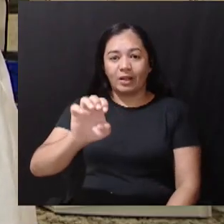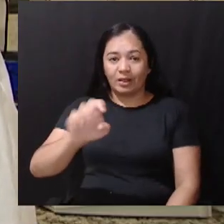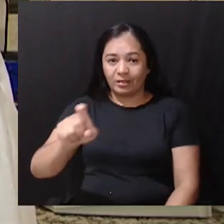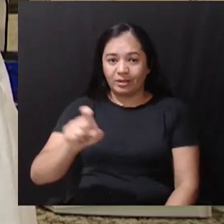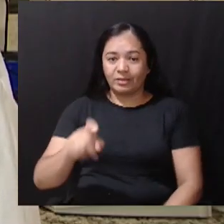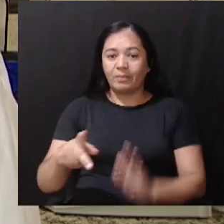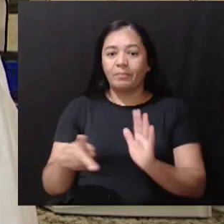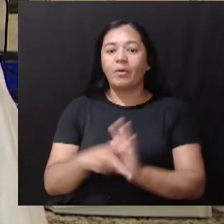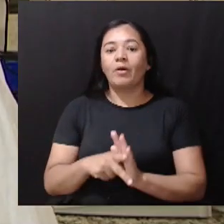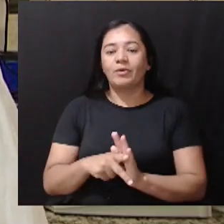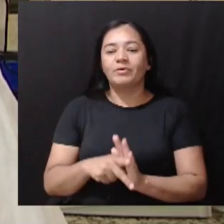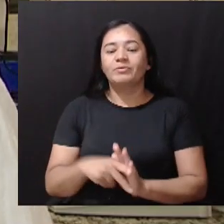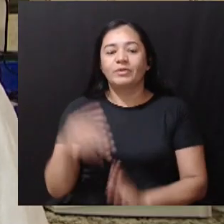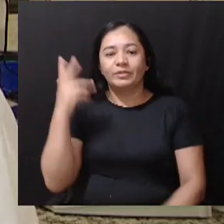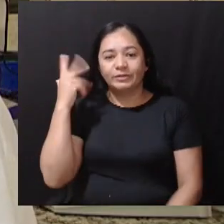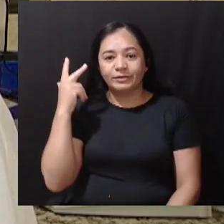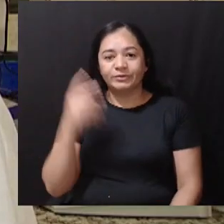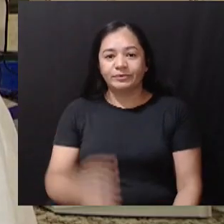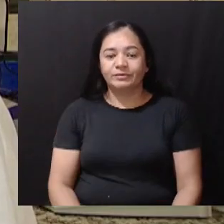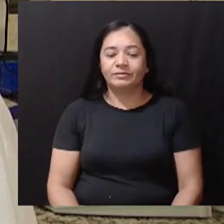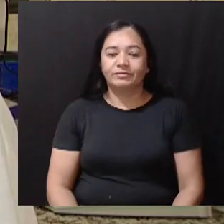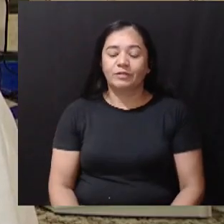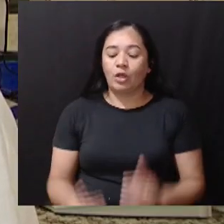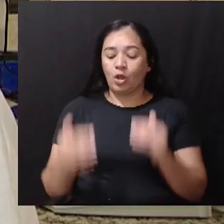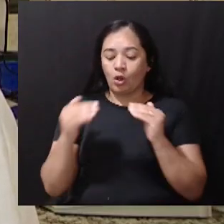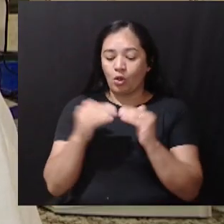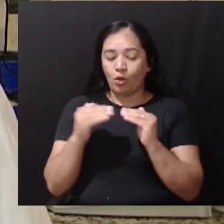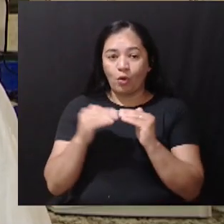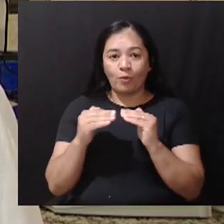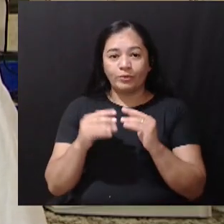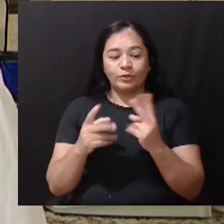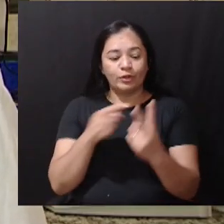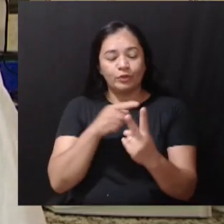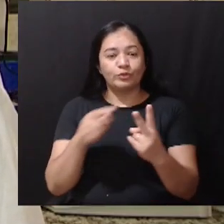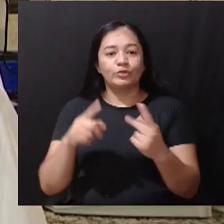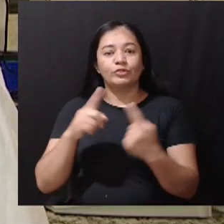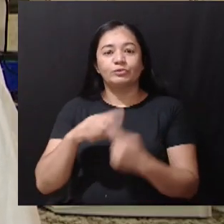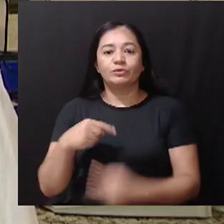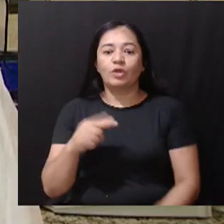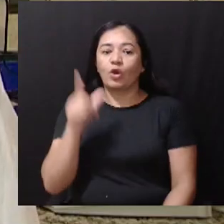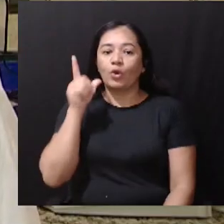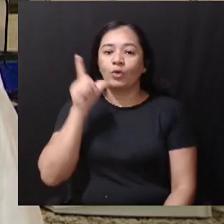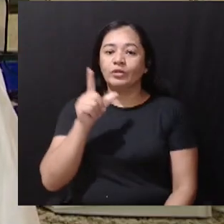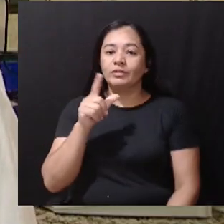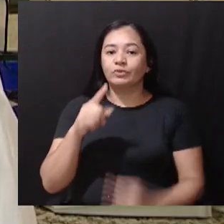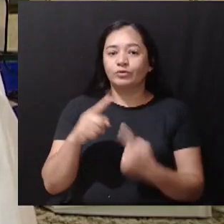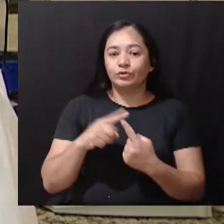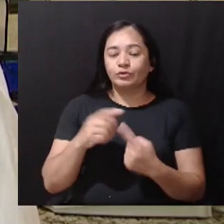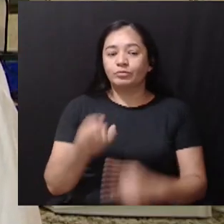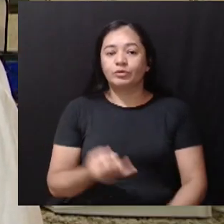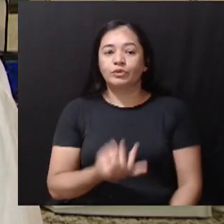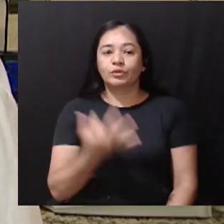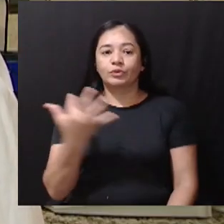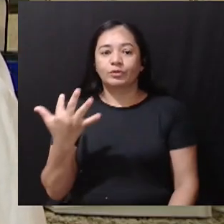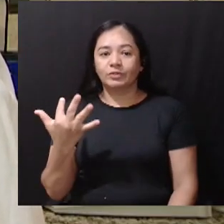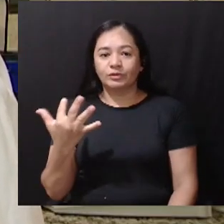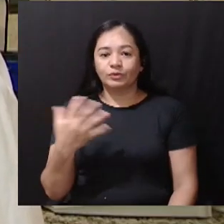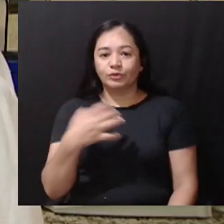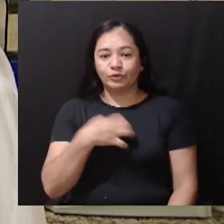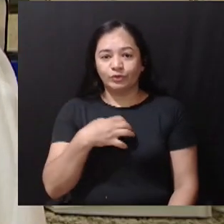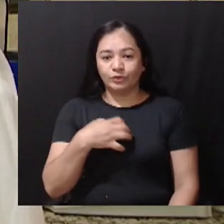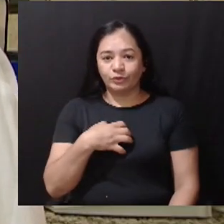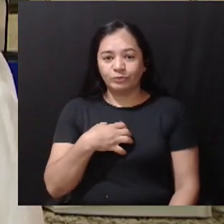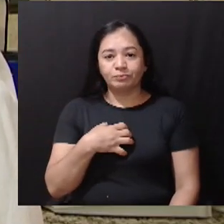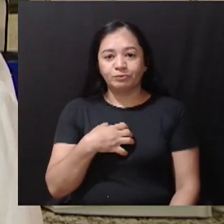que é hidrofóbico. Então, combinando esses dois materiais, a gente conseguiu modular a quantidade deles, a forma de